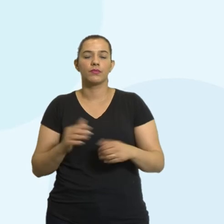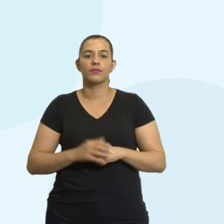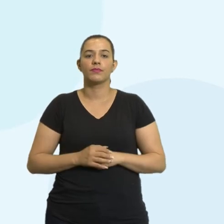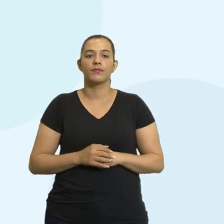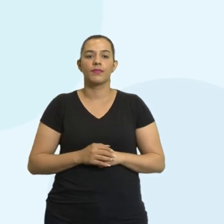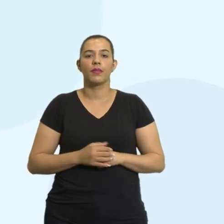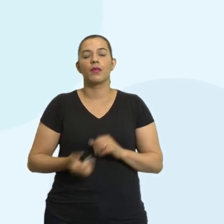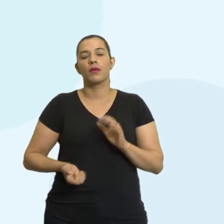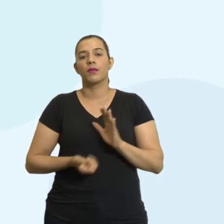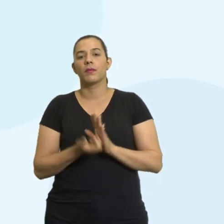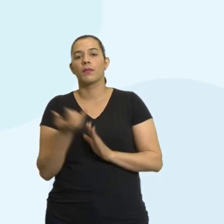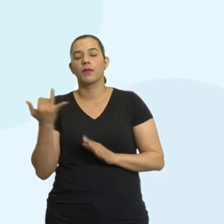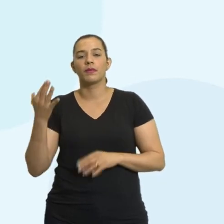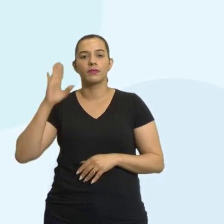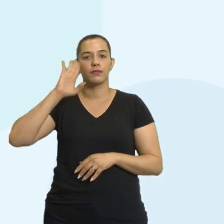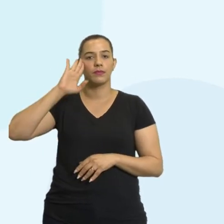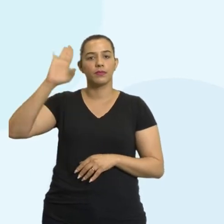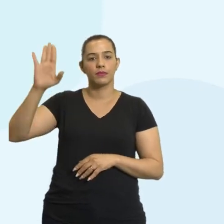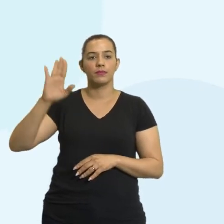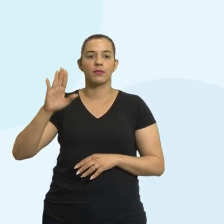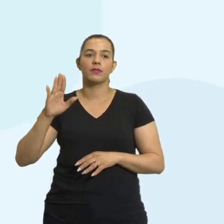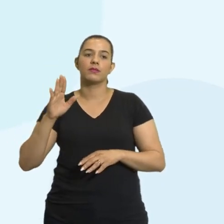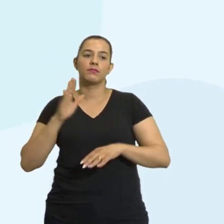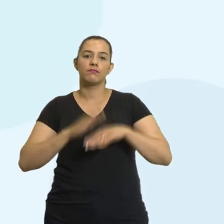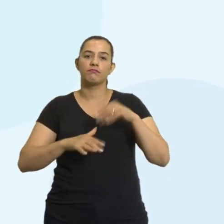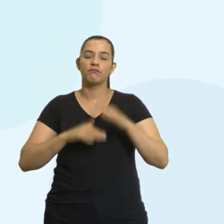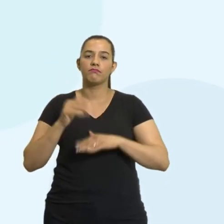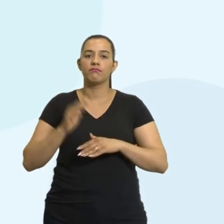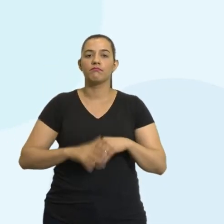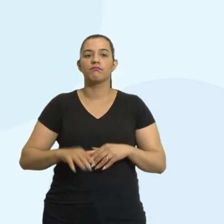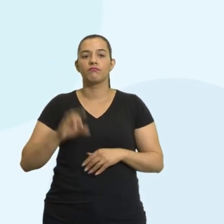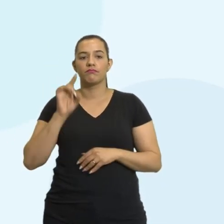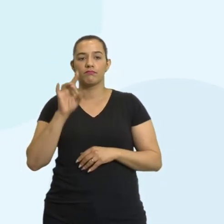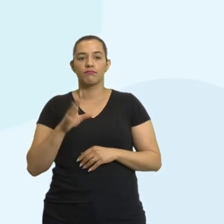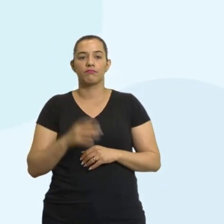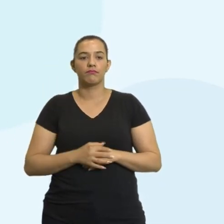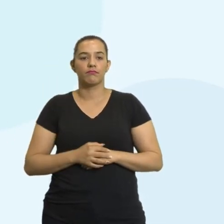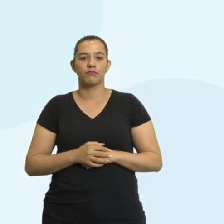os principais elementos desse gênero? A partir só do título, tá?